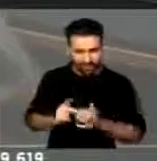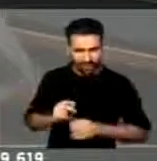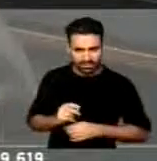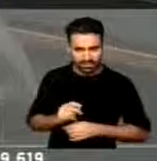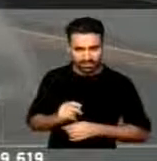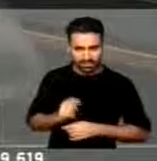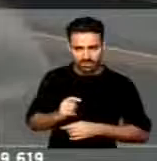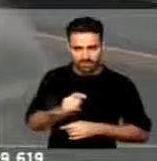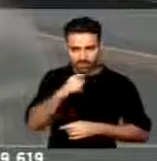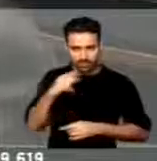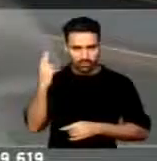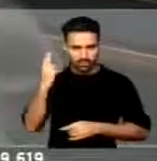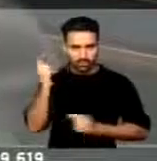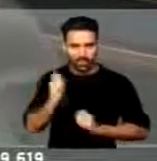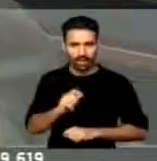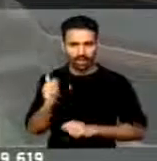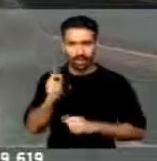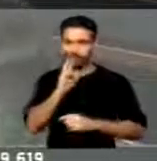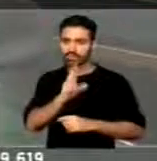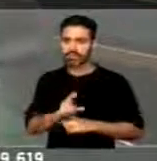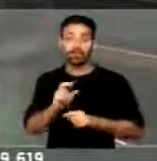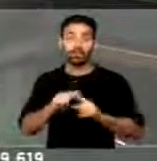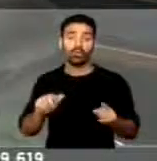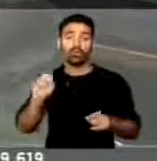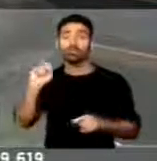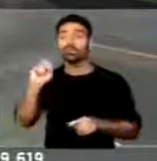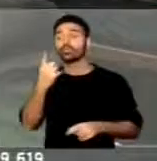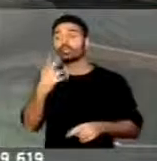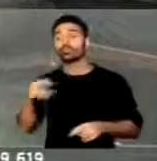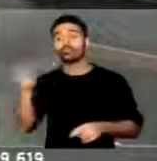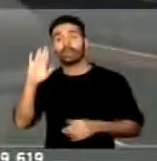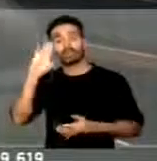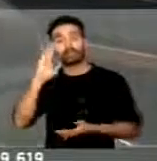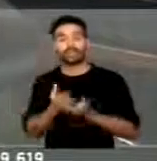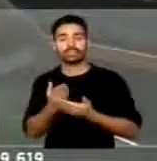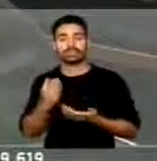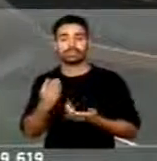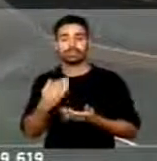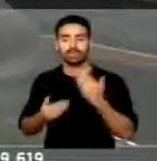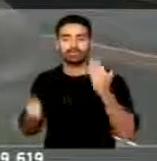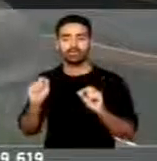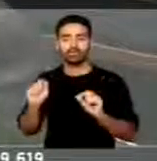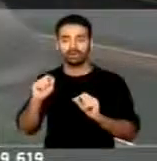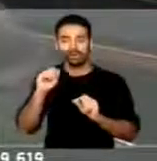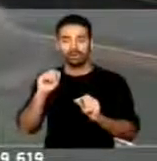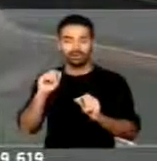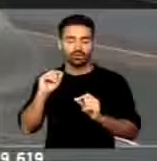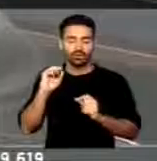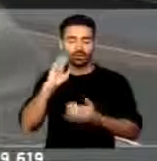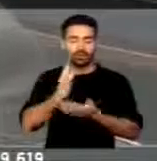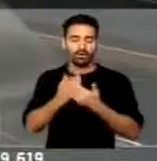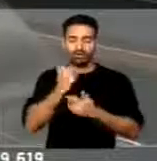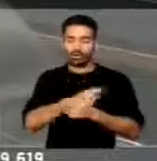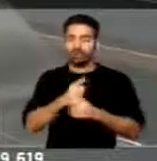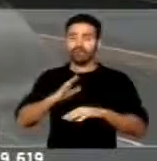têm como responder ou eles não querem perder a confiança do mercado para ganharem mais